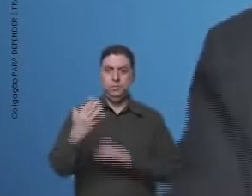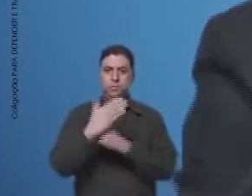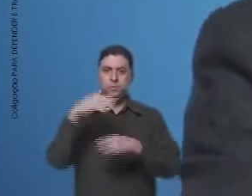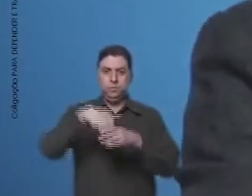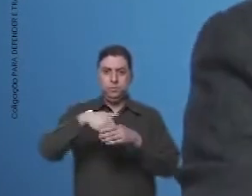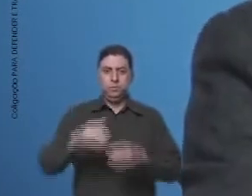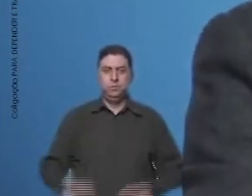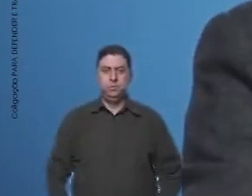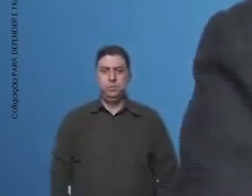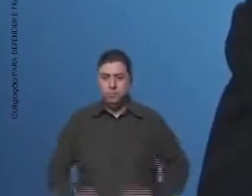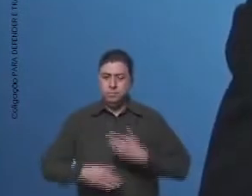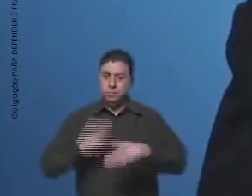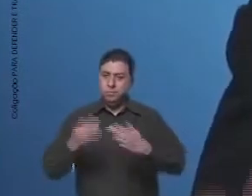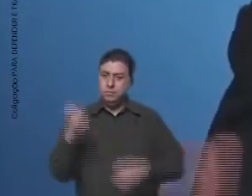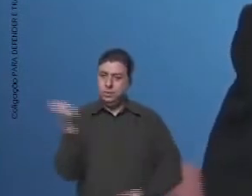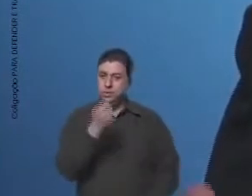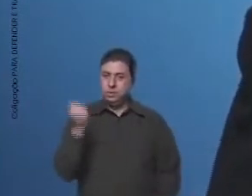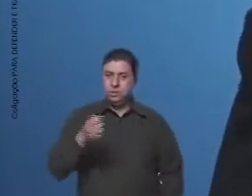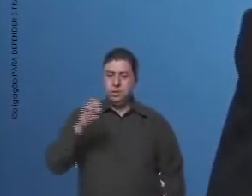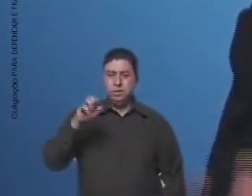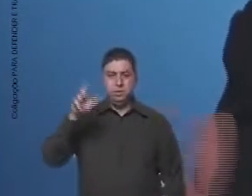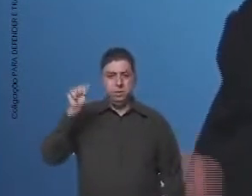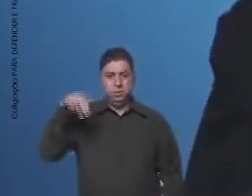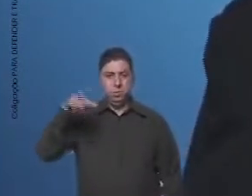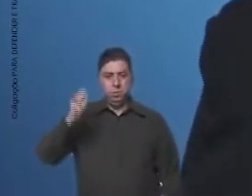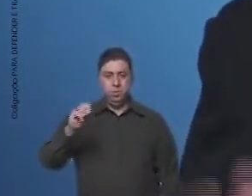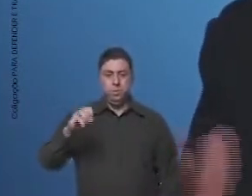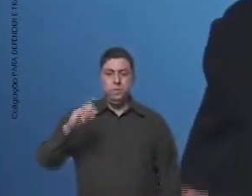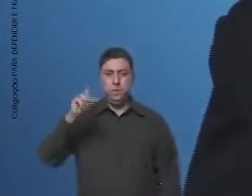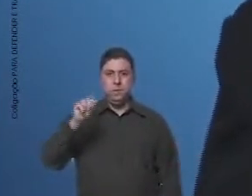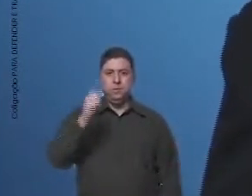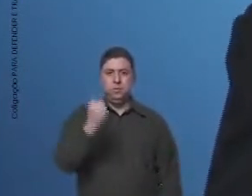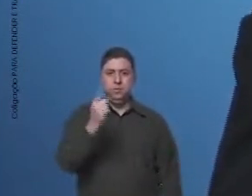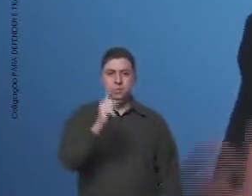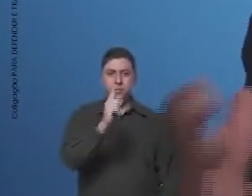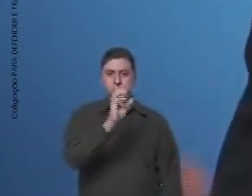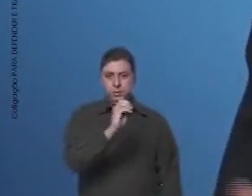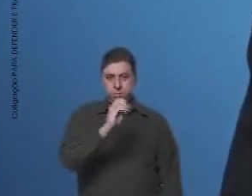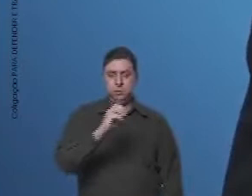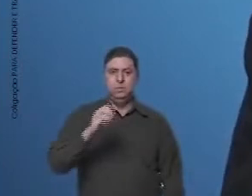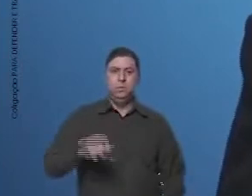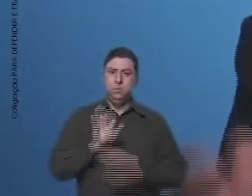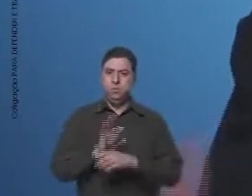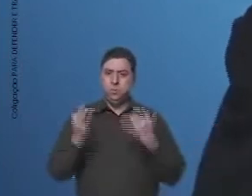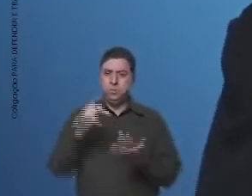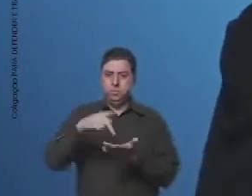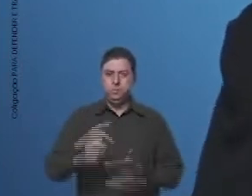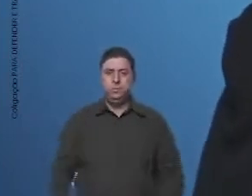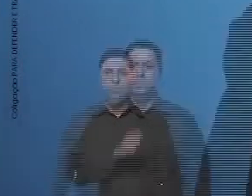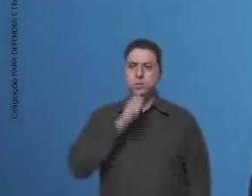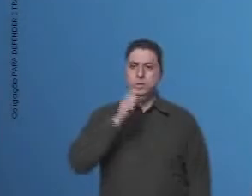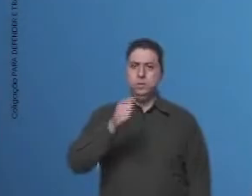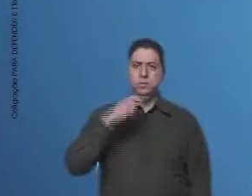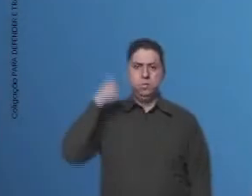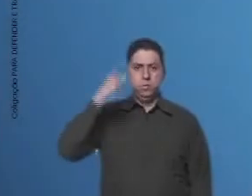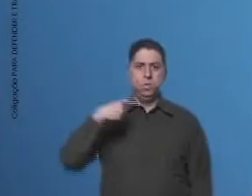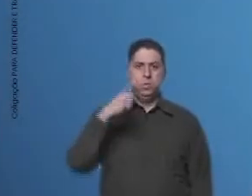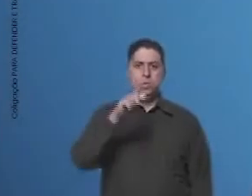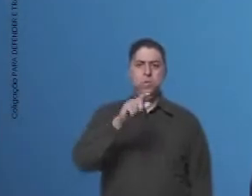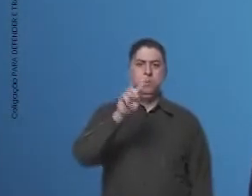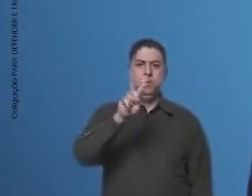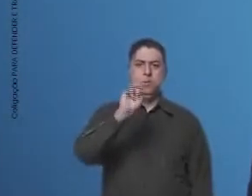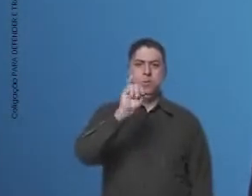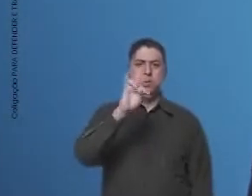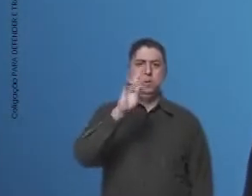10111. Conto com o teu voto. Desenvolve Rio Grande. Adelmo Souza, 10110, a favor da família e liberdade. Jornalista